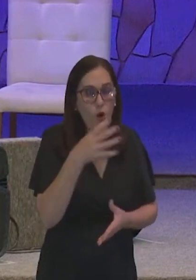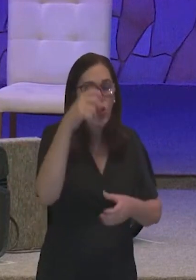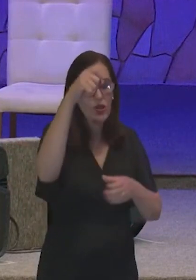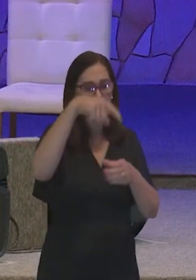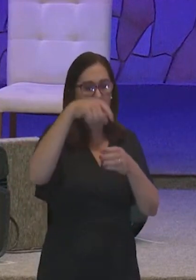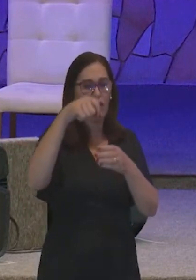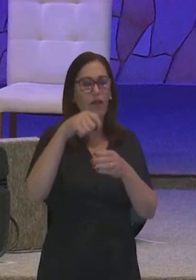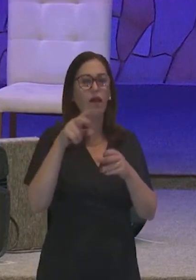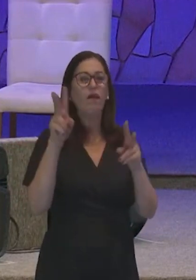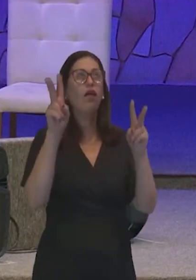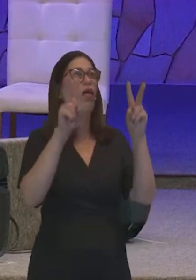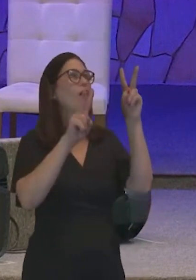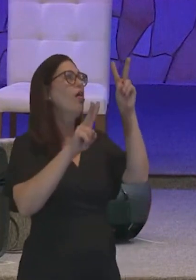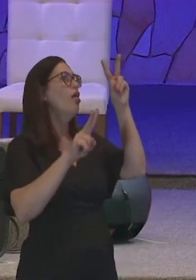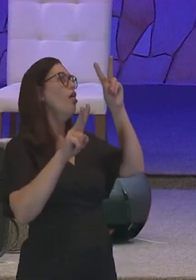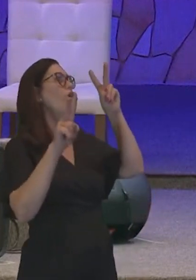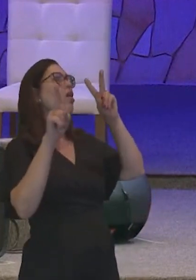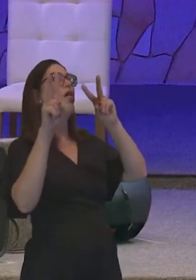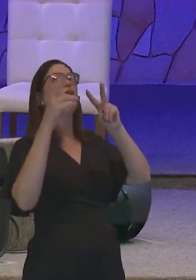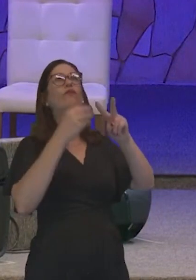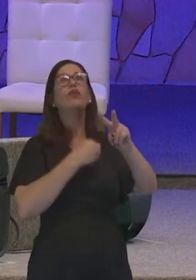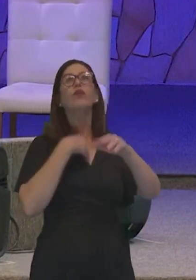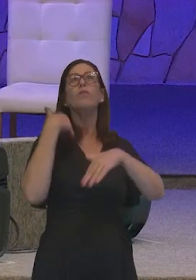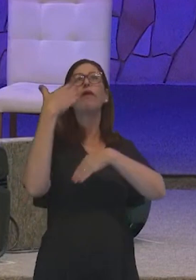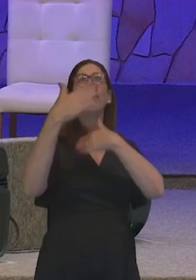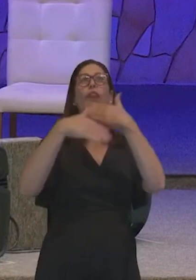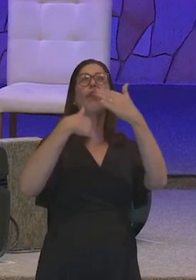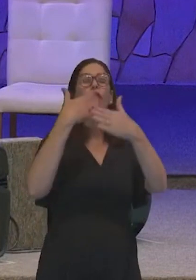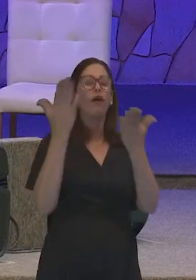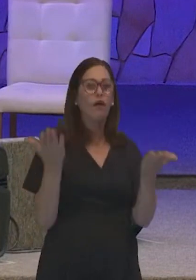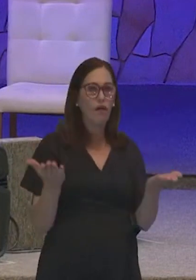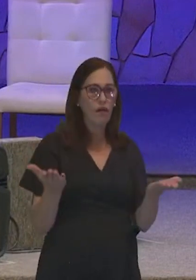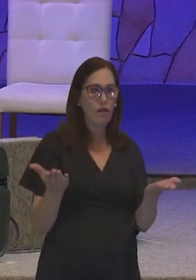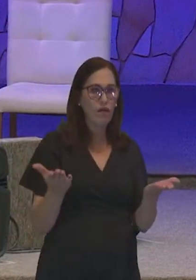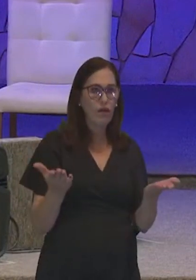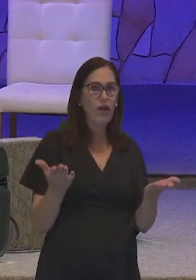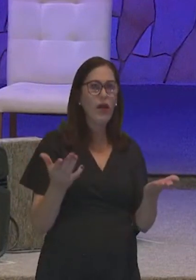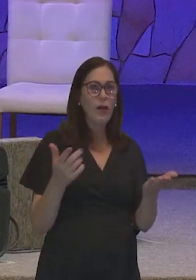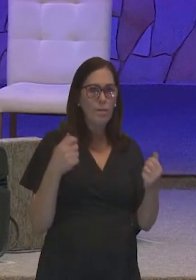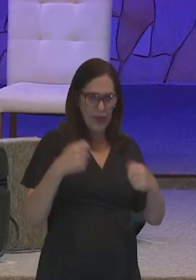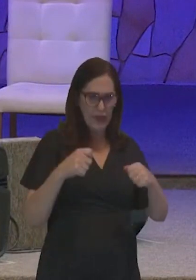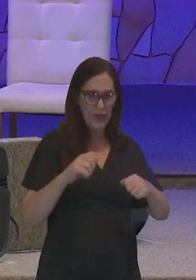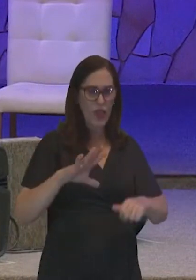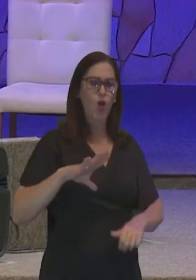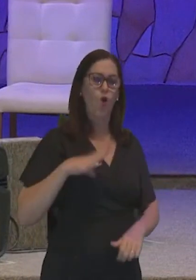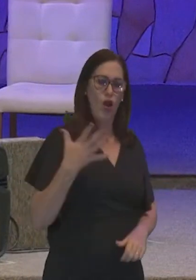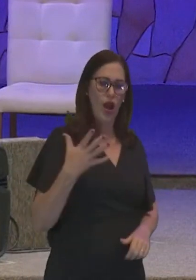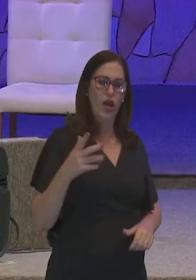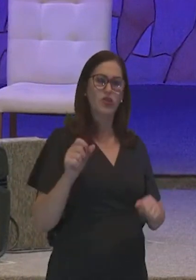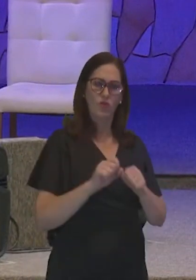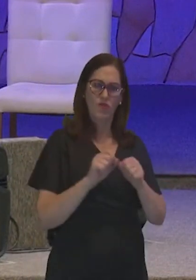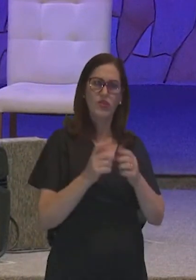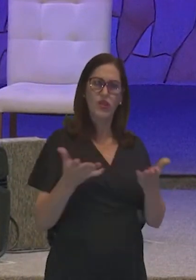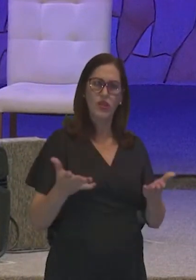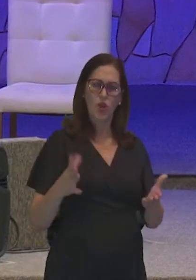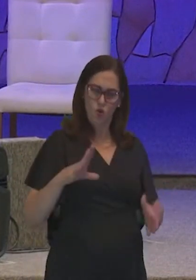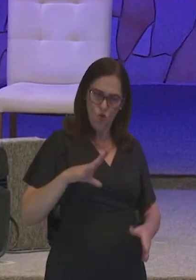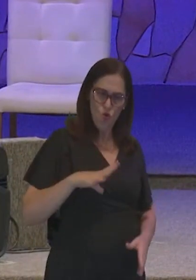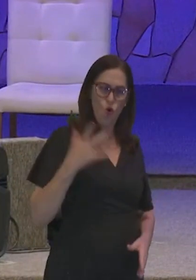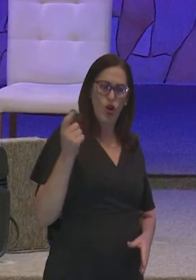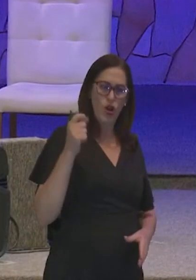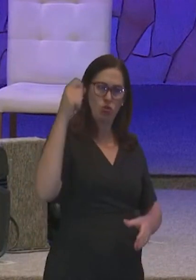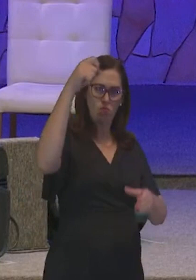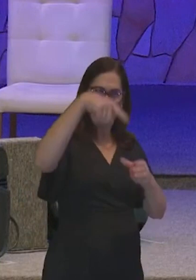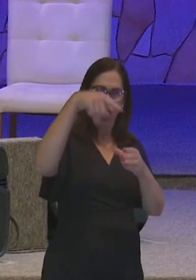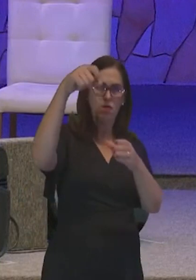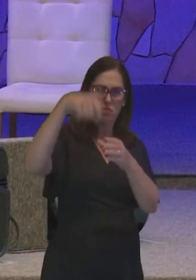para o vento e fica vendo passar, as coisas acontecerem, sejam corajosos e lancem